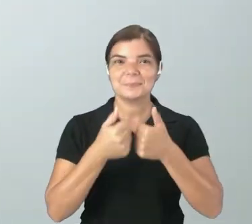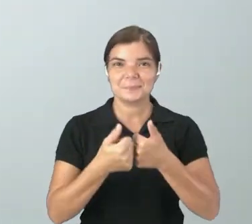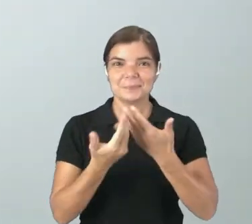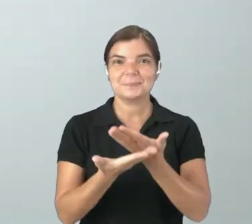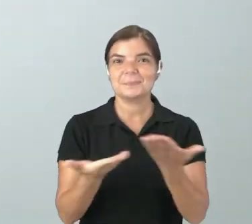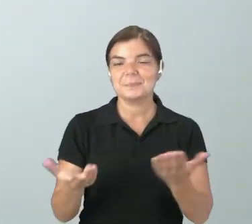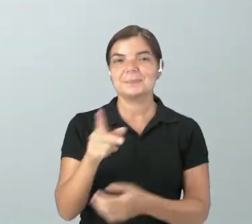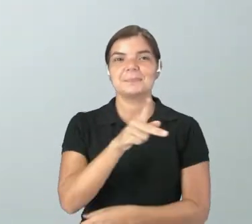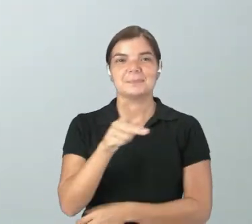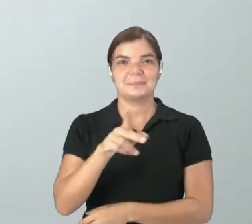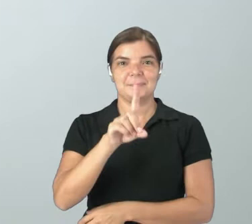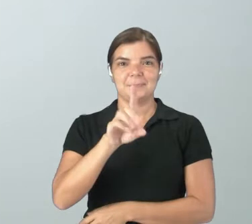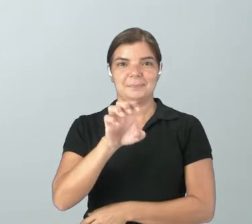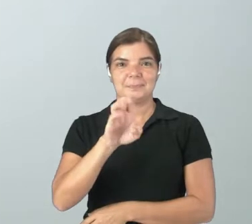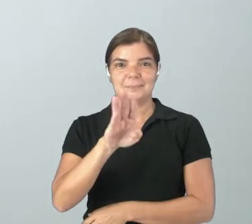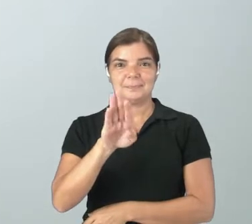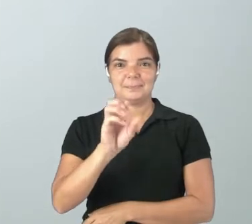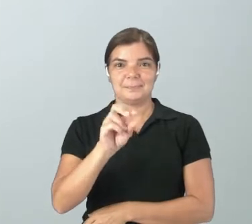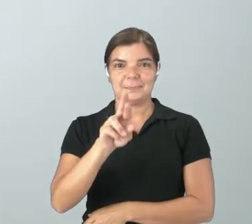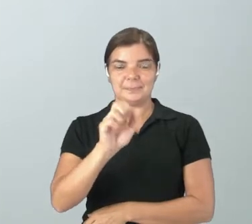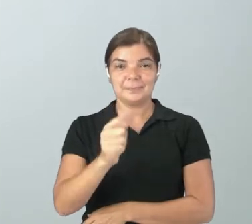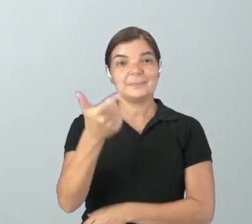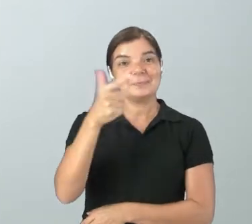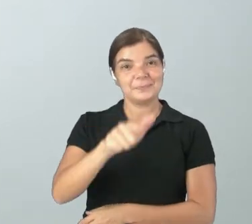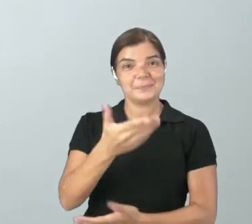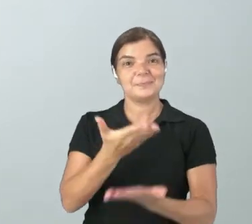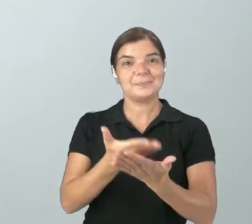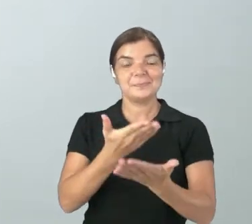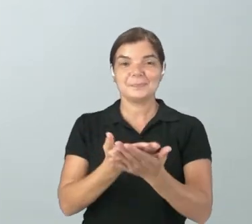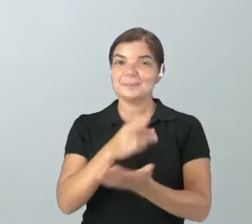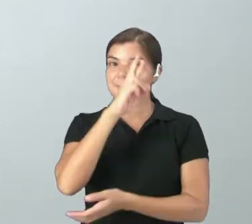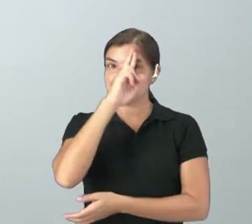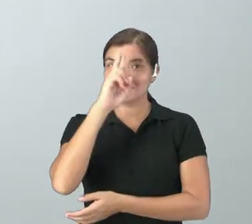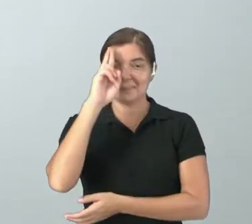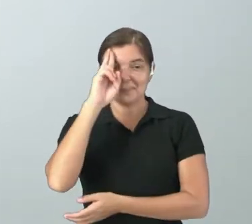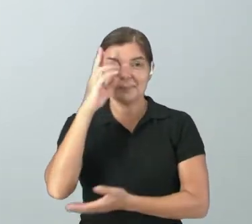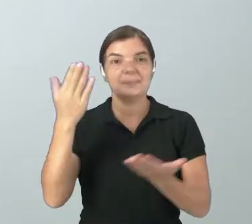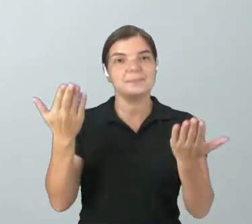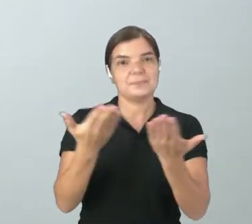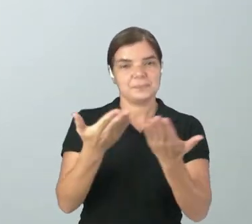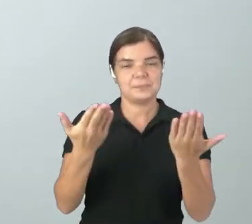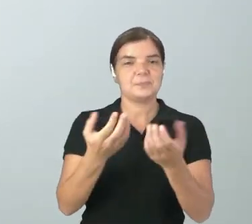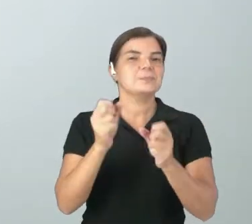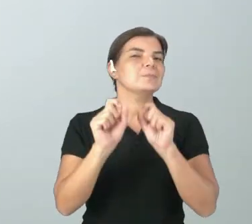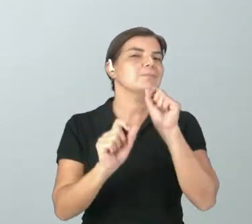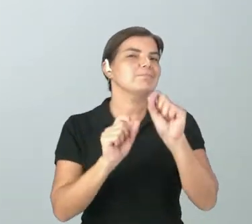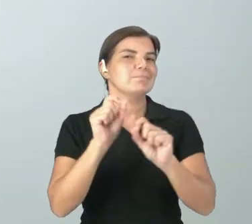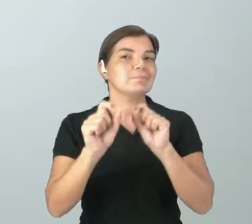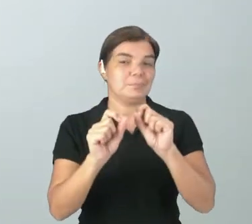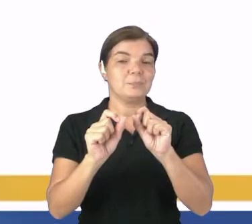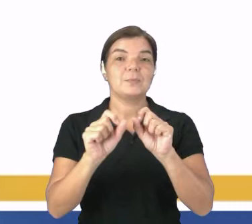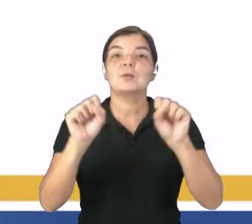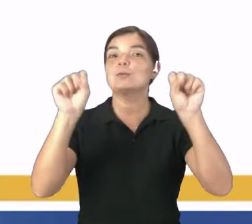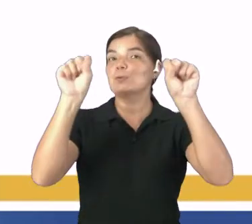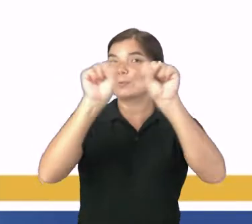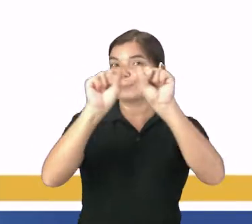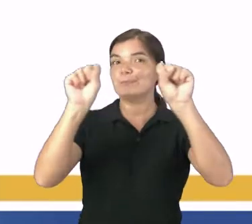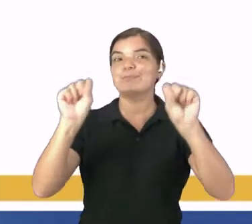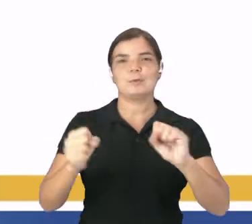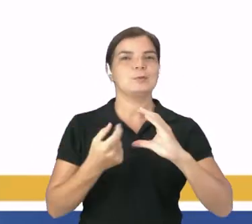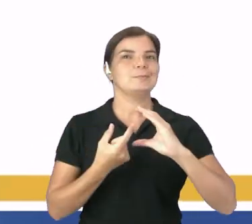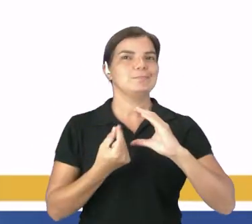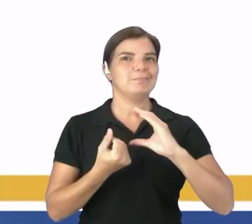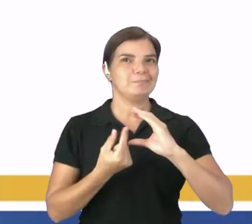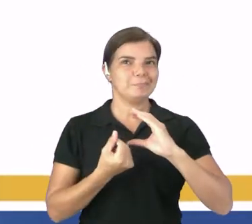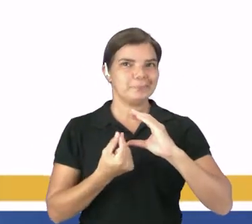Oi pessoal, tudo bem? Aqui é a professora Débora e estamos voltando para mais uma aula de História. Hoje a gente vai estudar um pouquinho sobre o sistema